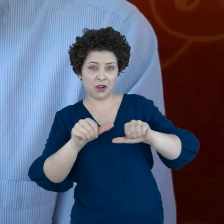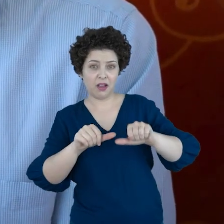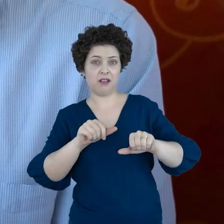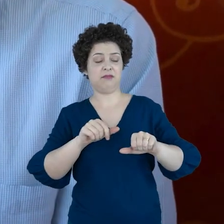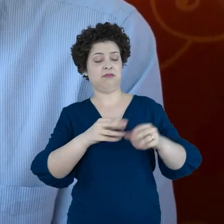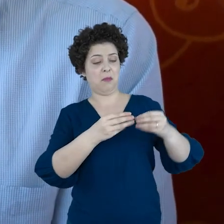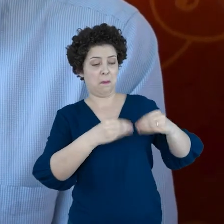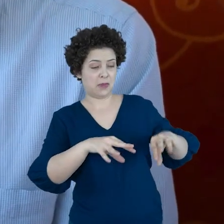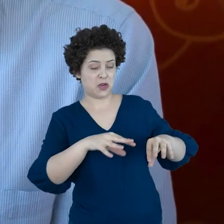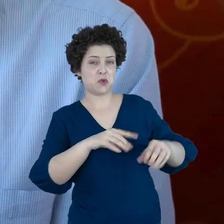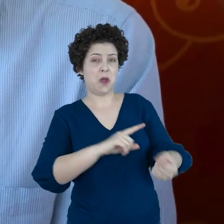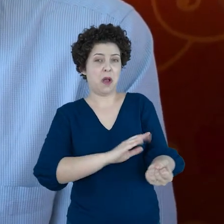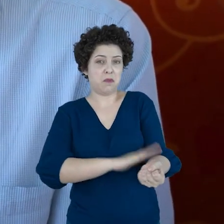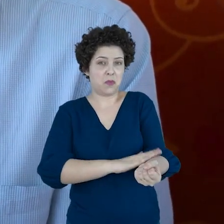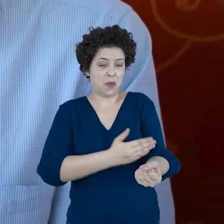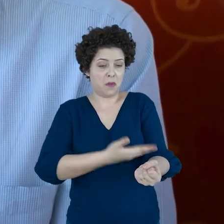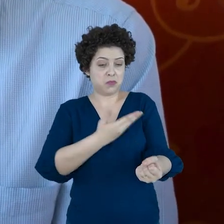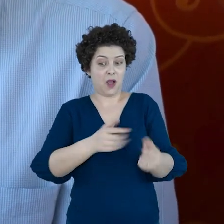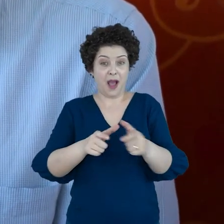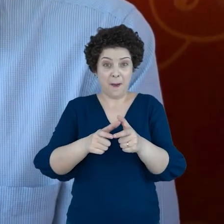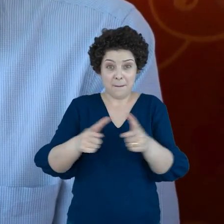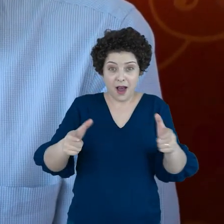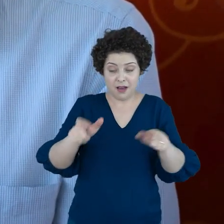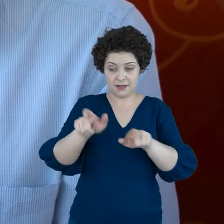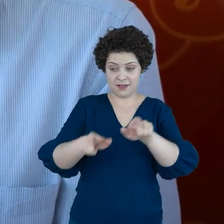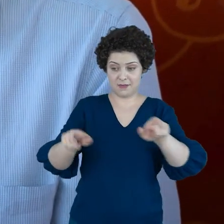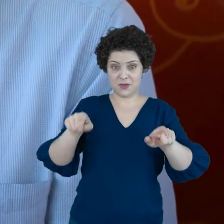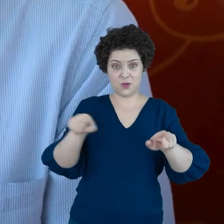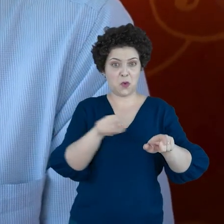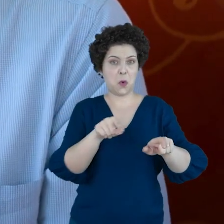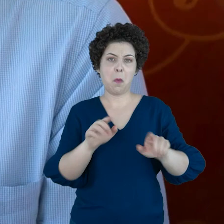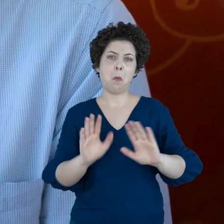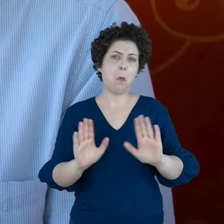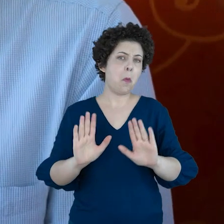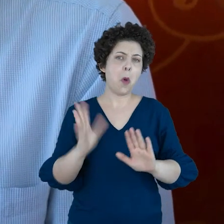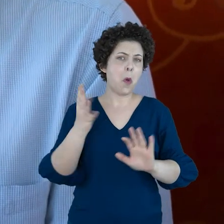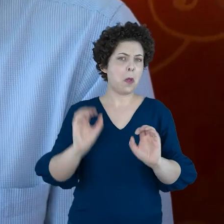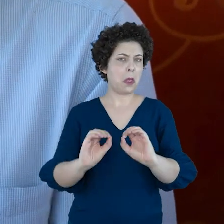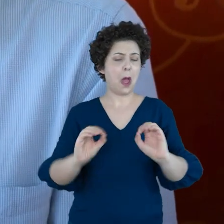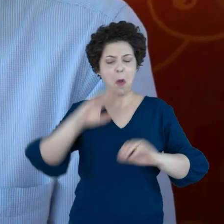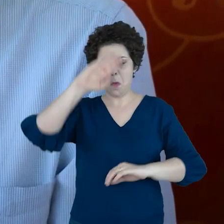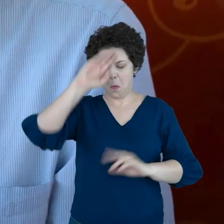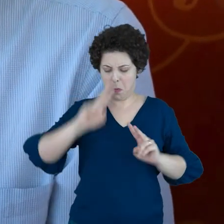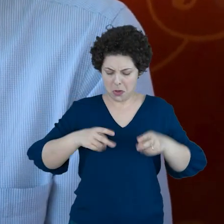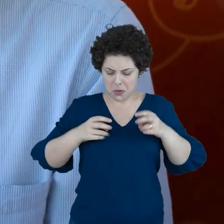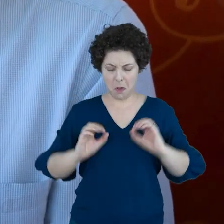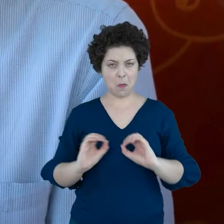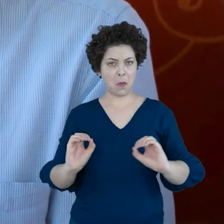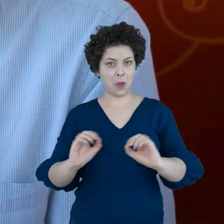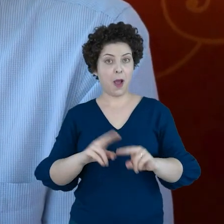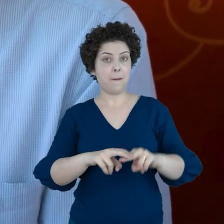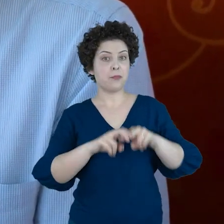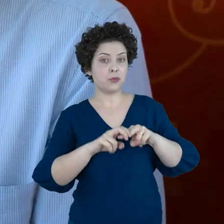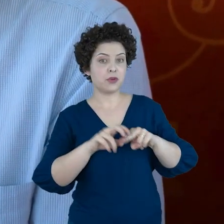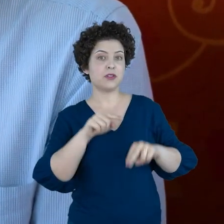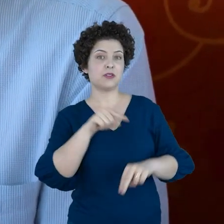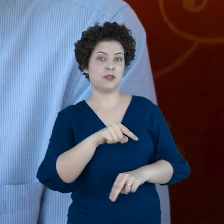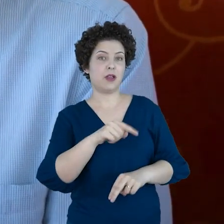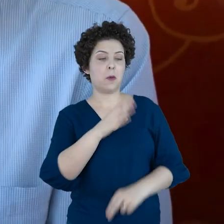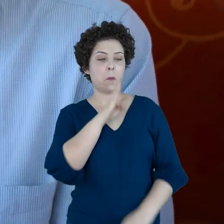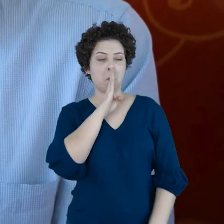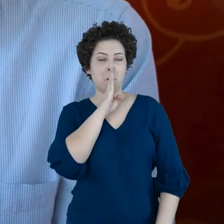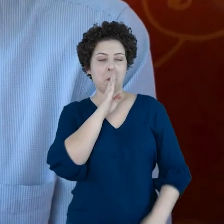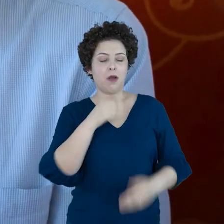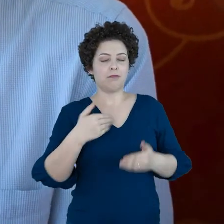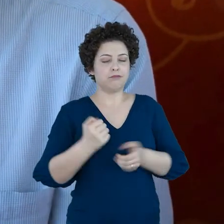hipertensão, na grande maioria dos pacientes não causam nenhum sintoma. Por isso que a hipertensão é chamado mal